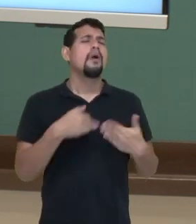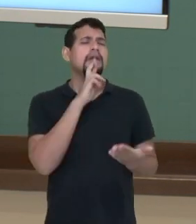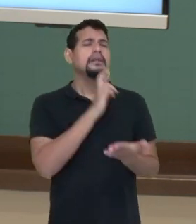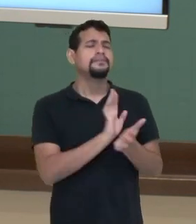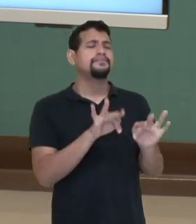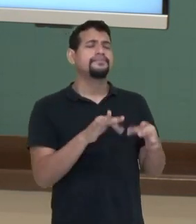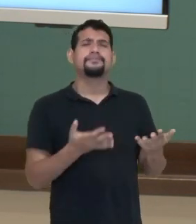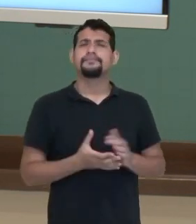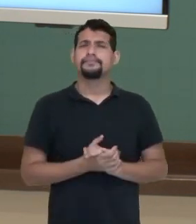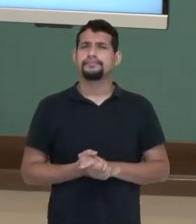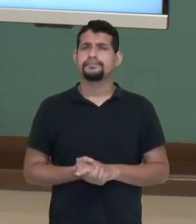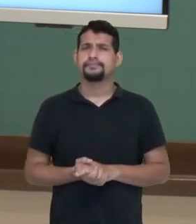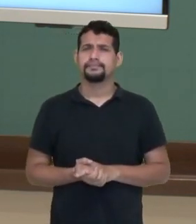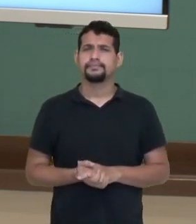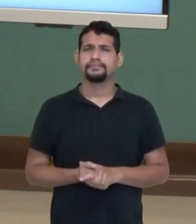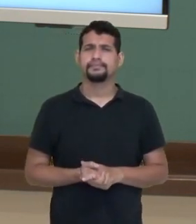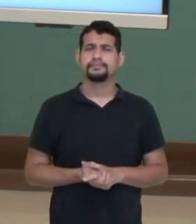final?